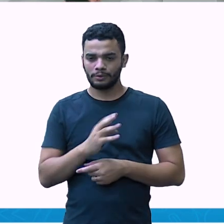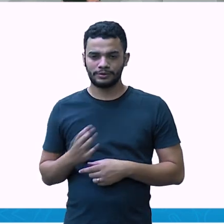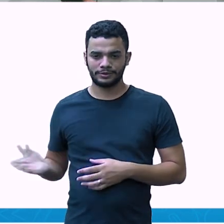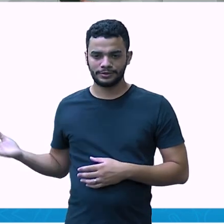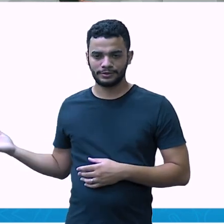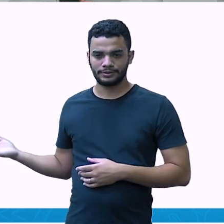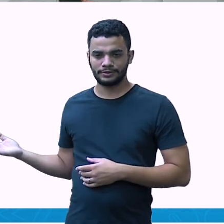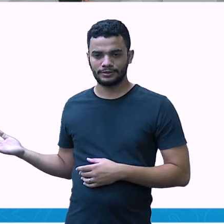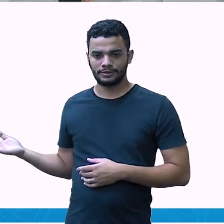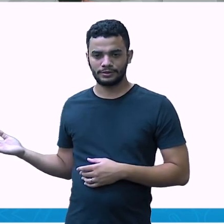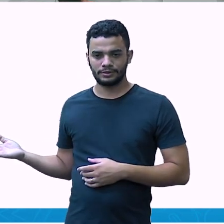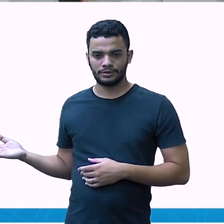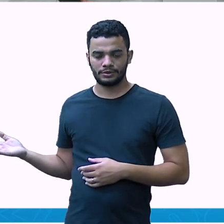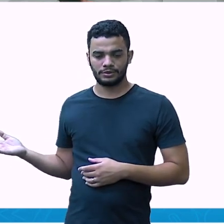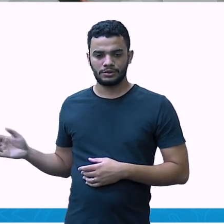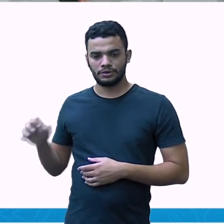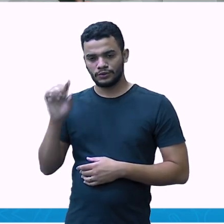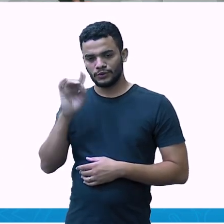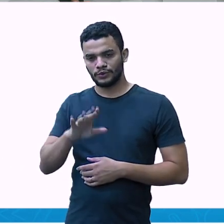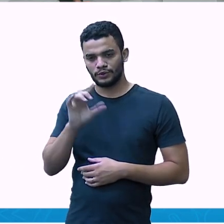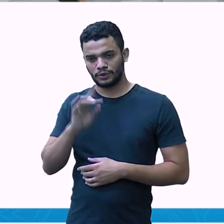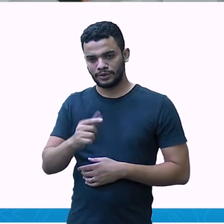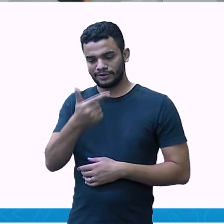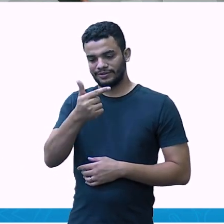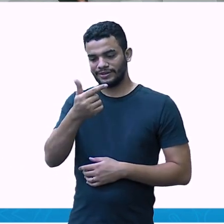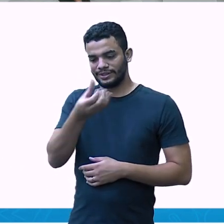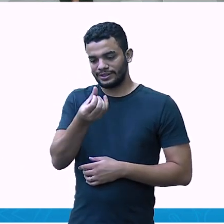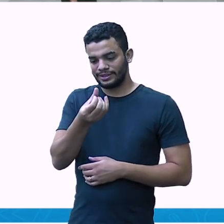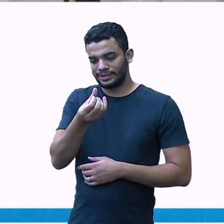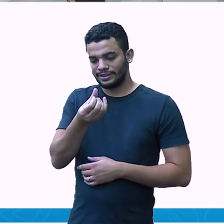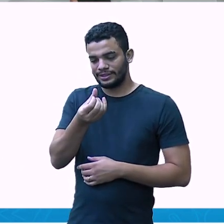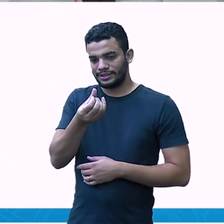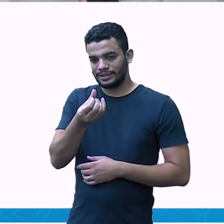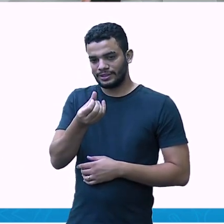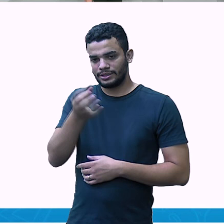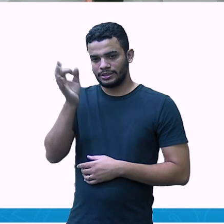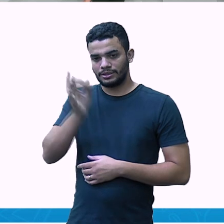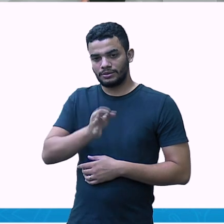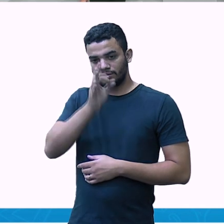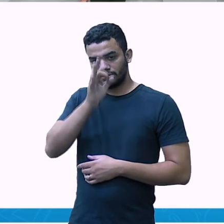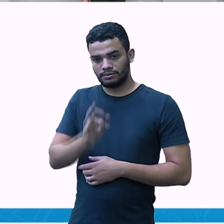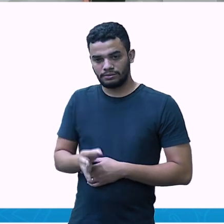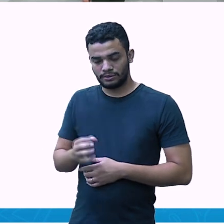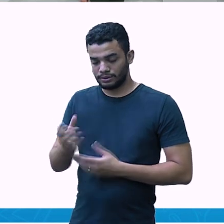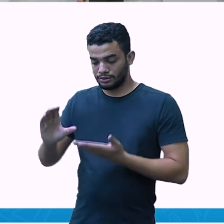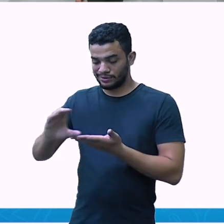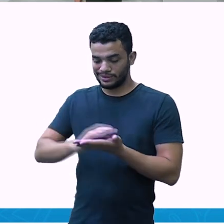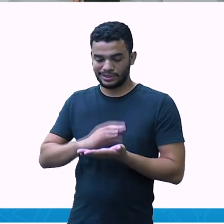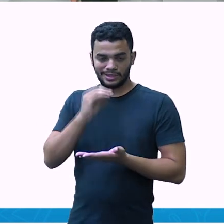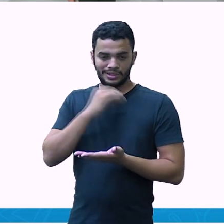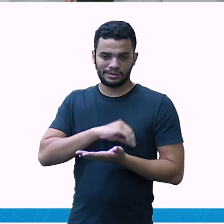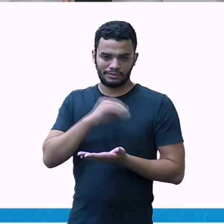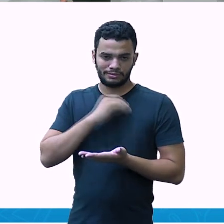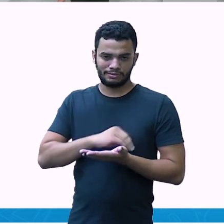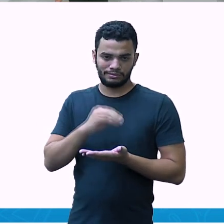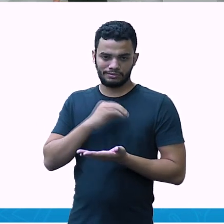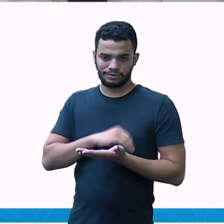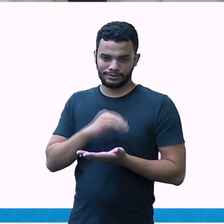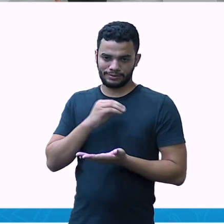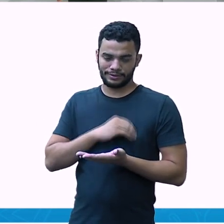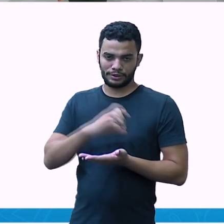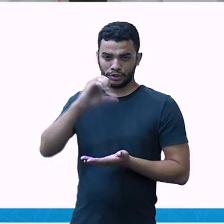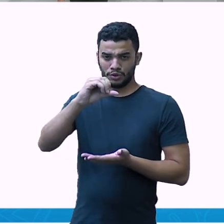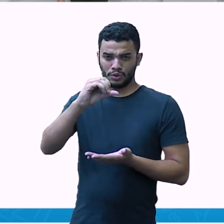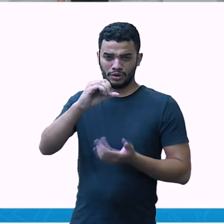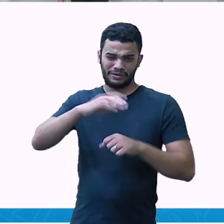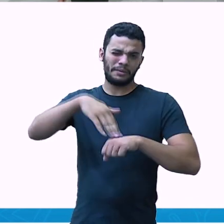funcionários recebem 9 ou mais salários mínimos. Pessoal, vou